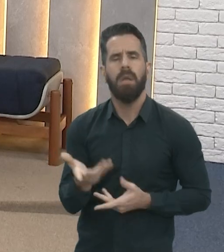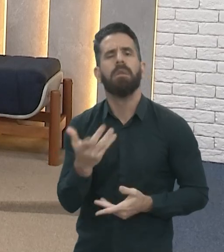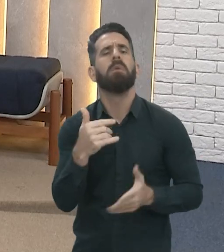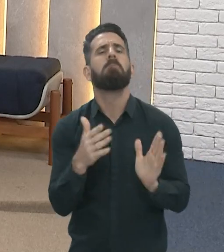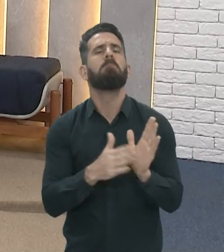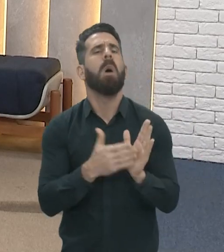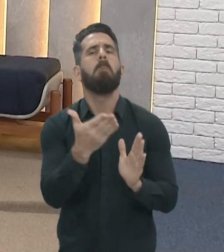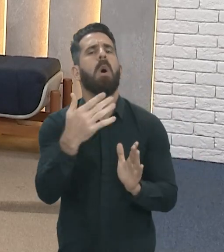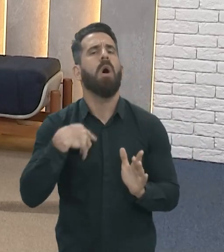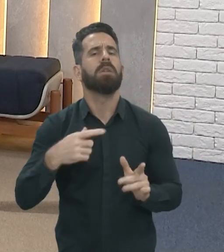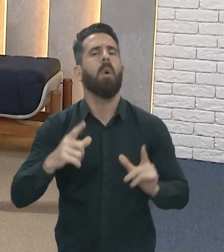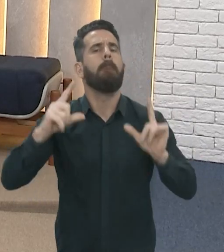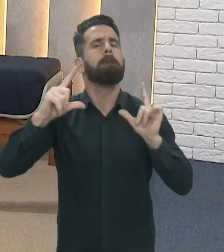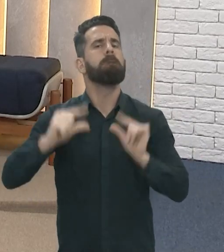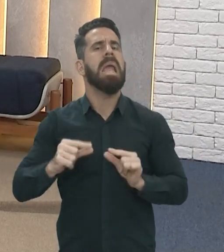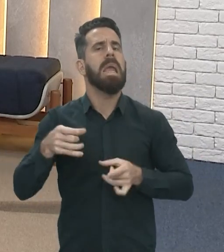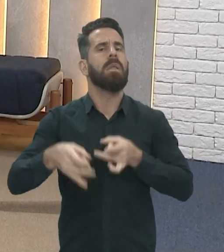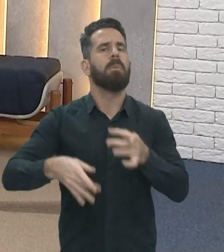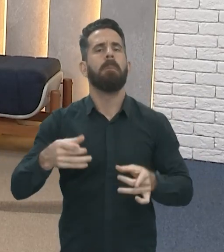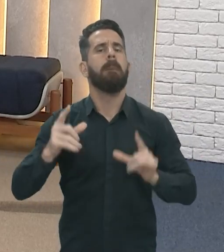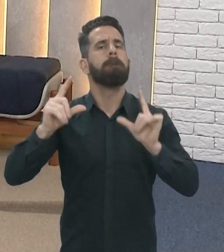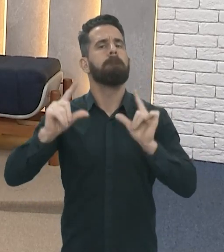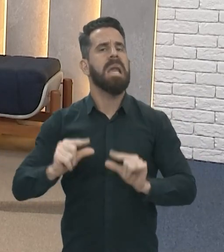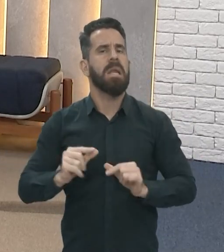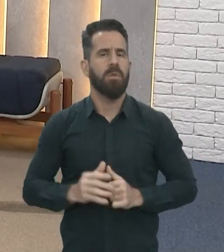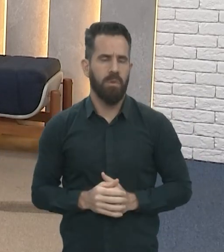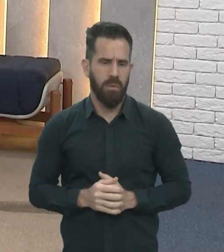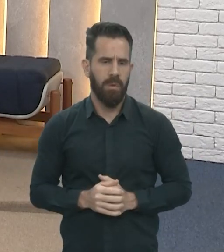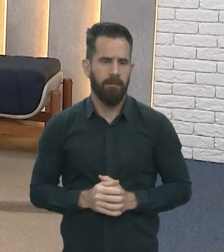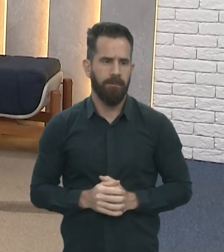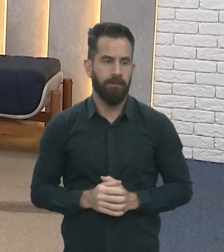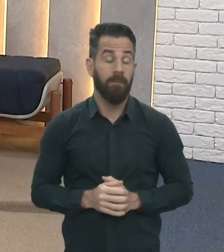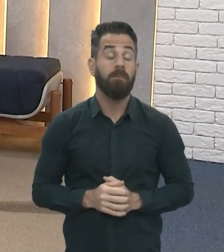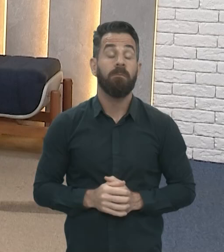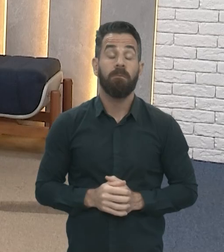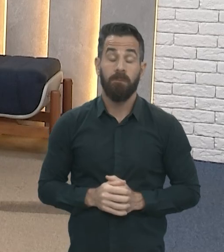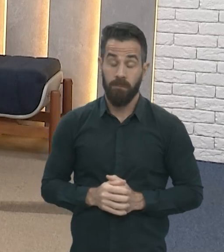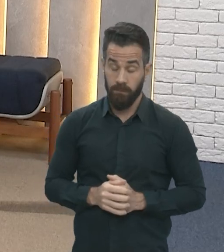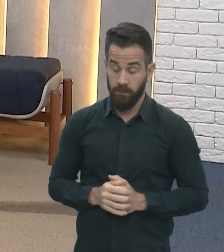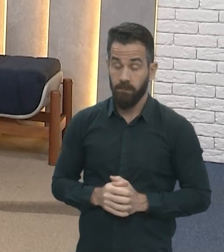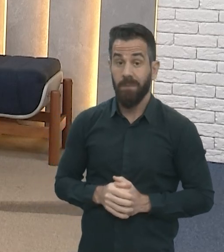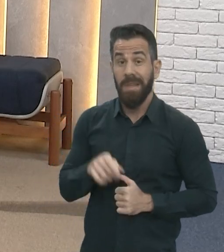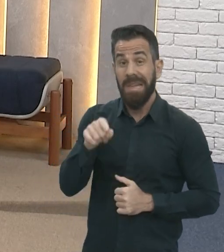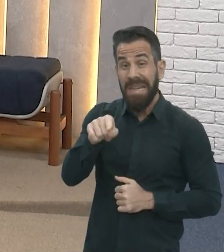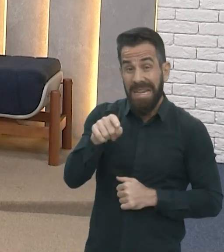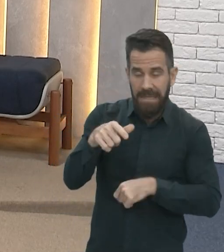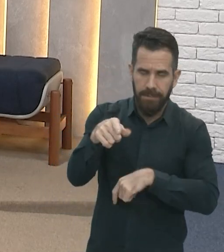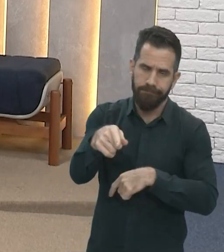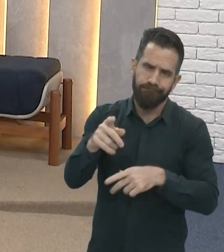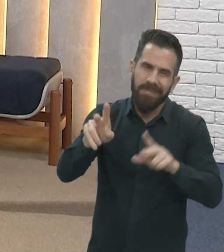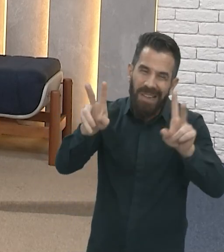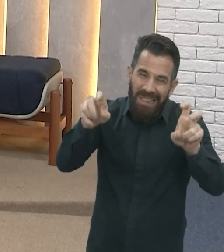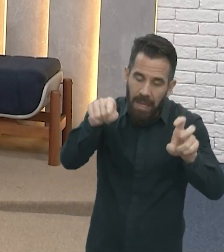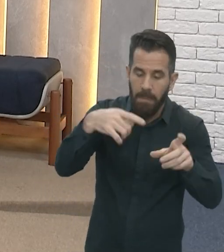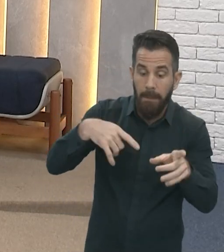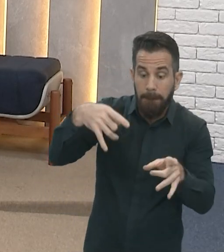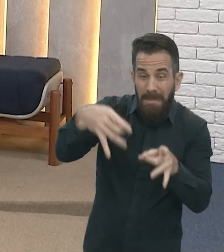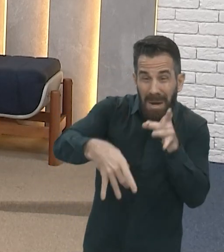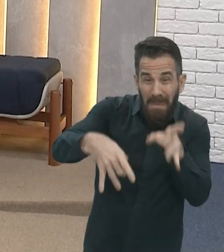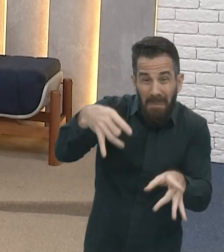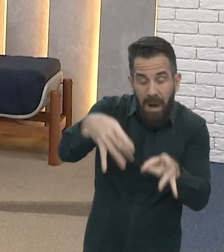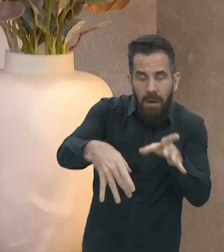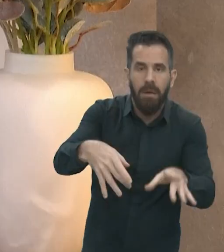Olha, a evasão, Cássio, é um tema que assola a Universidade Federal, assim como assola, né, as demais instituições,